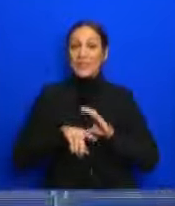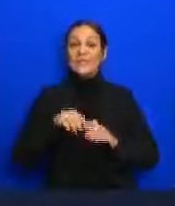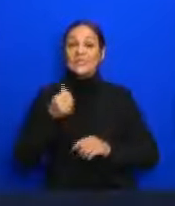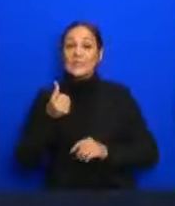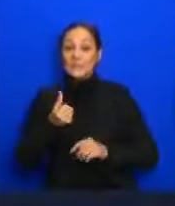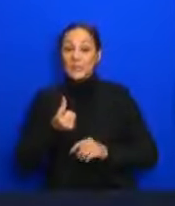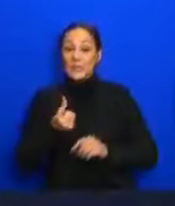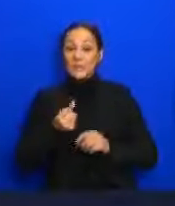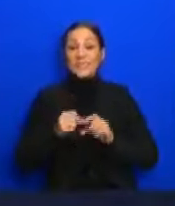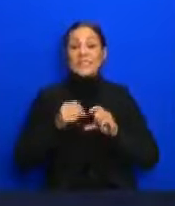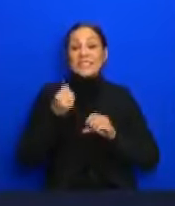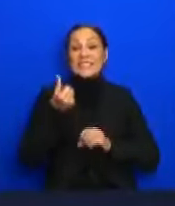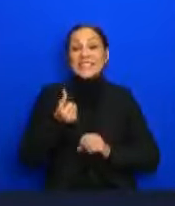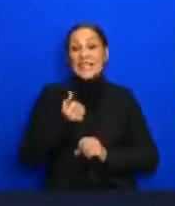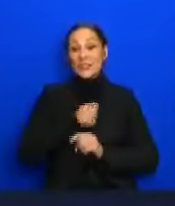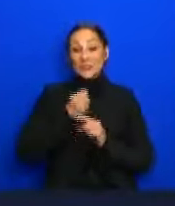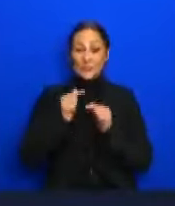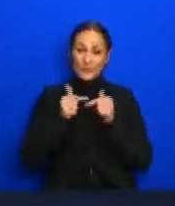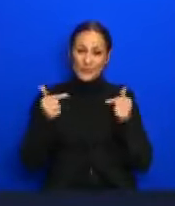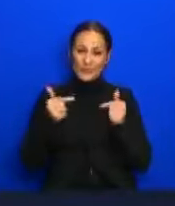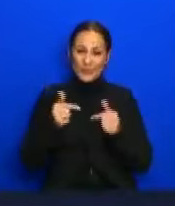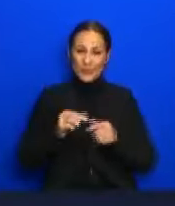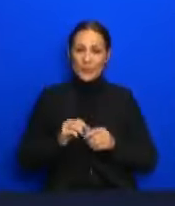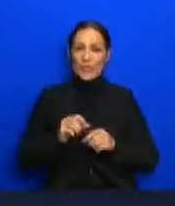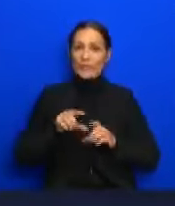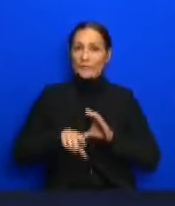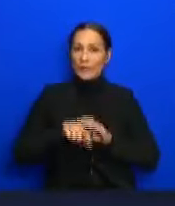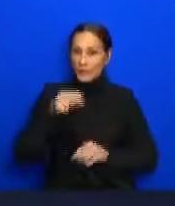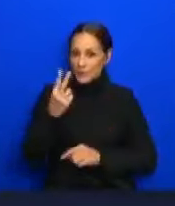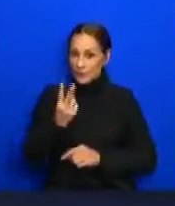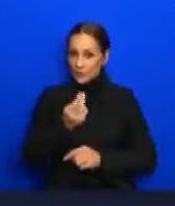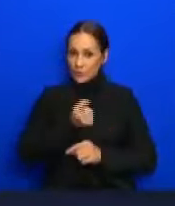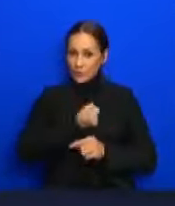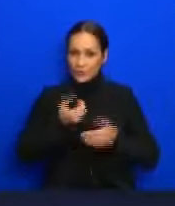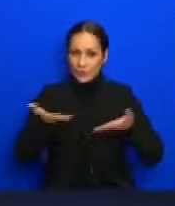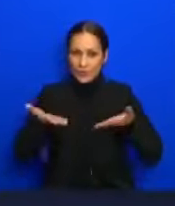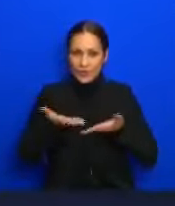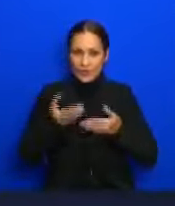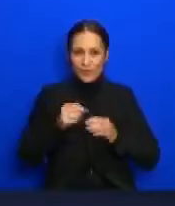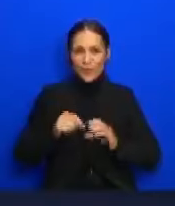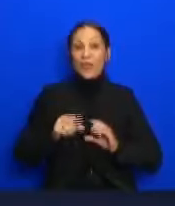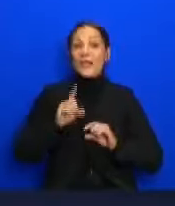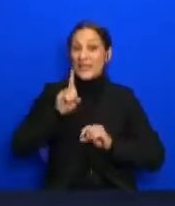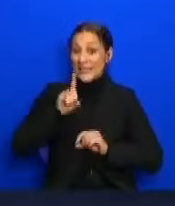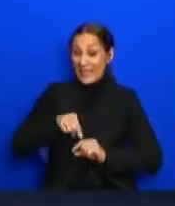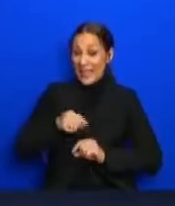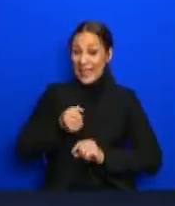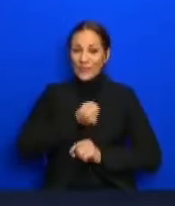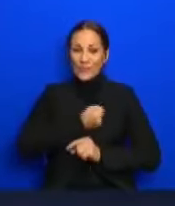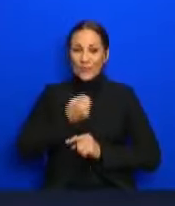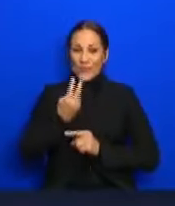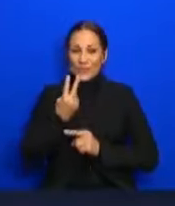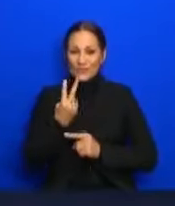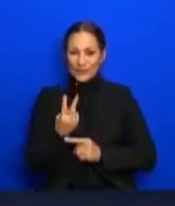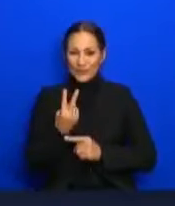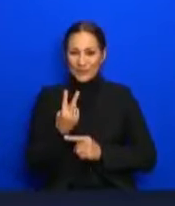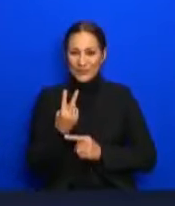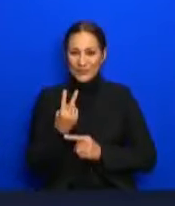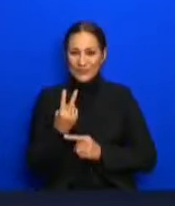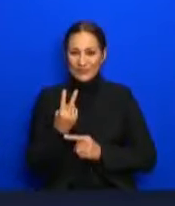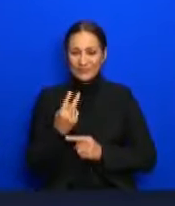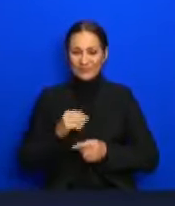6 números, os nossos 6 trevos. Vamos sortear 2 agora. E é o trevo número